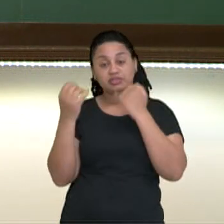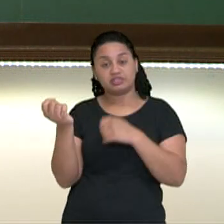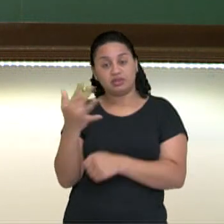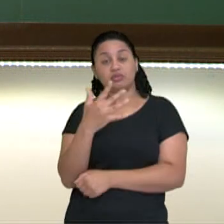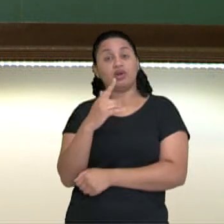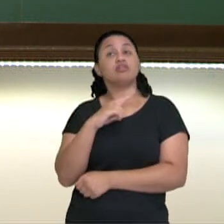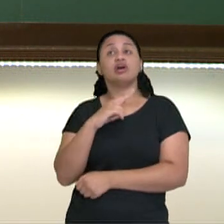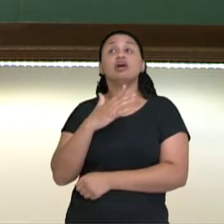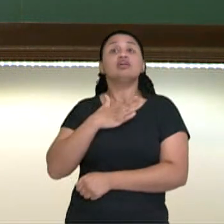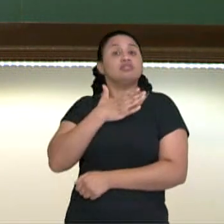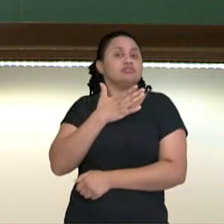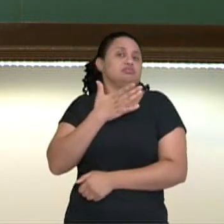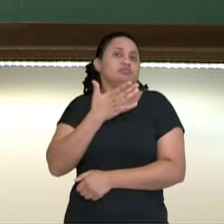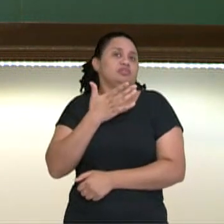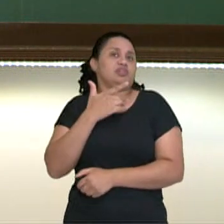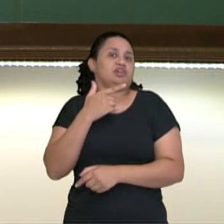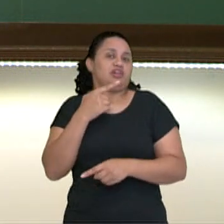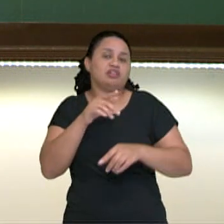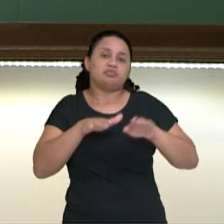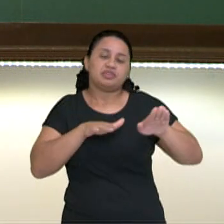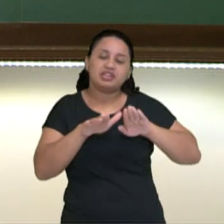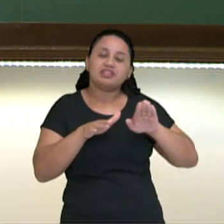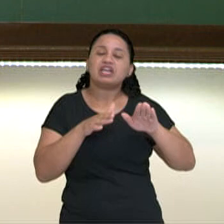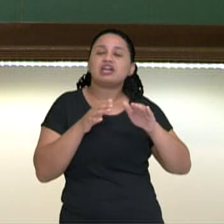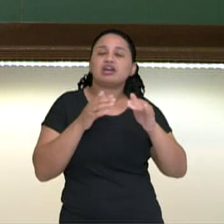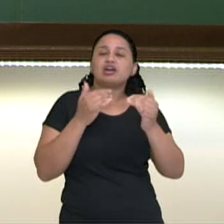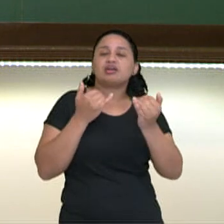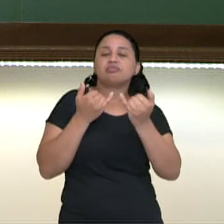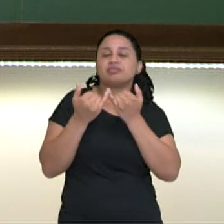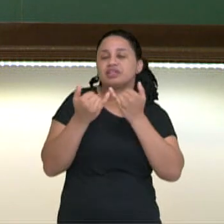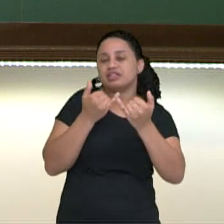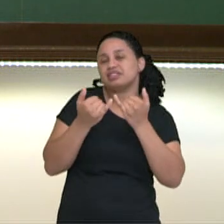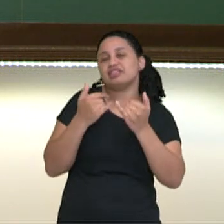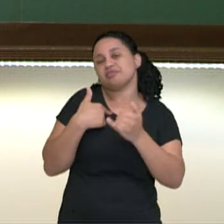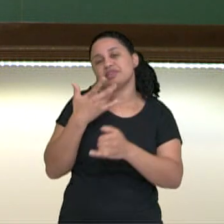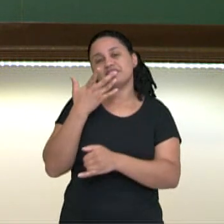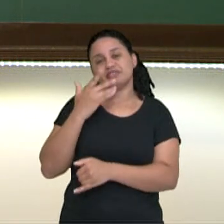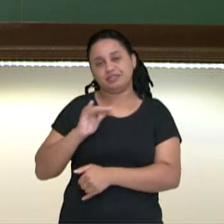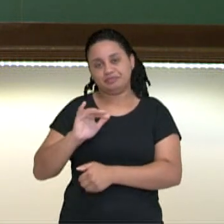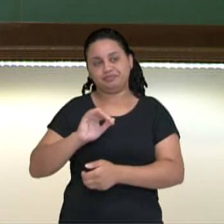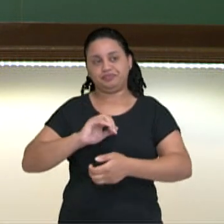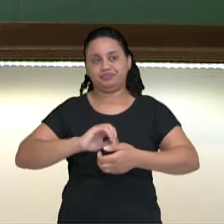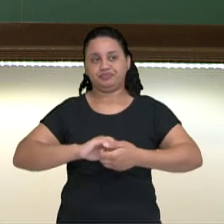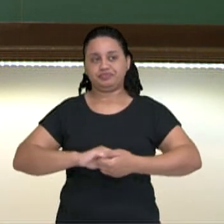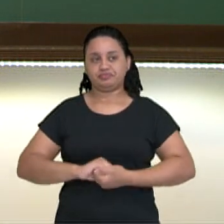que a gente descobriu então, que ele estava tratando o pinguim como se fosse uma criança.